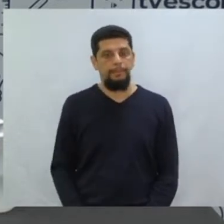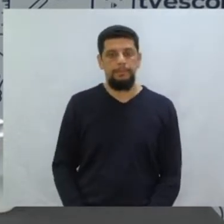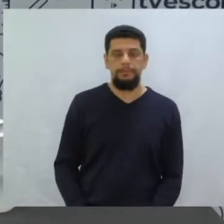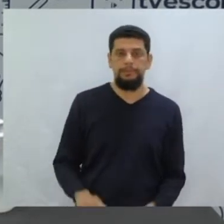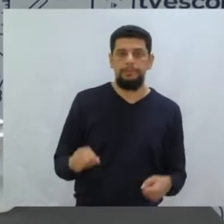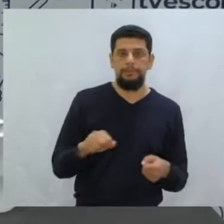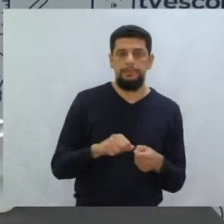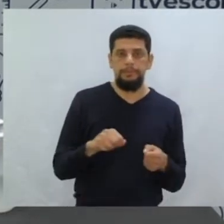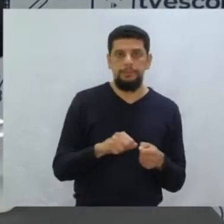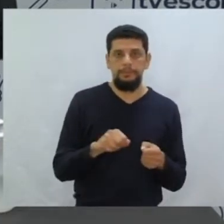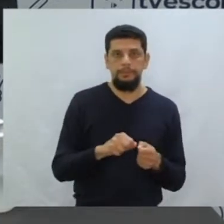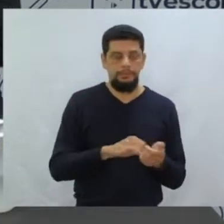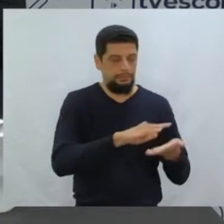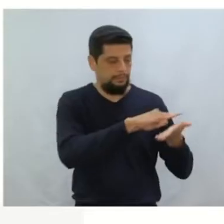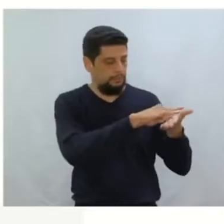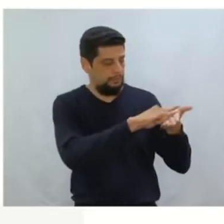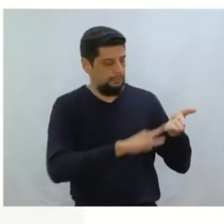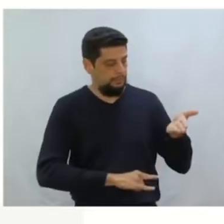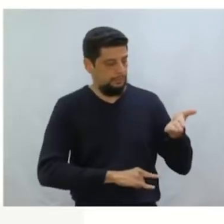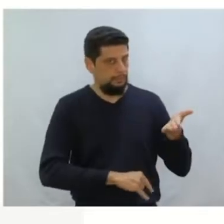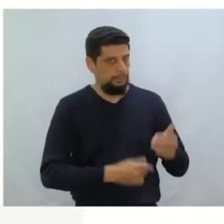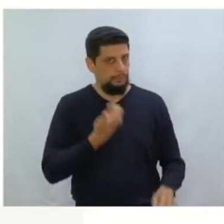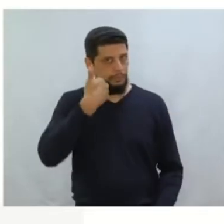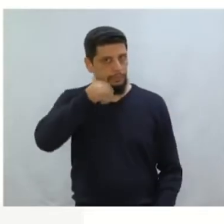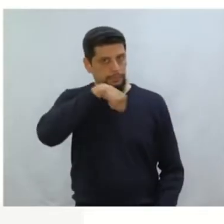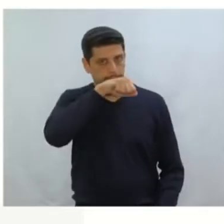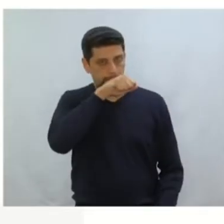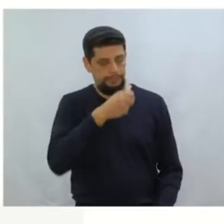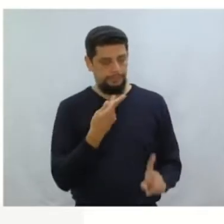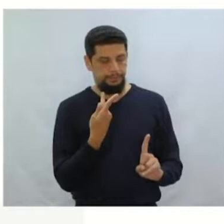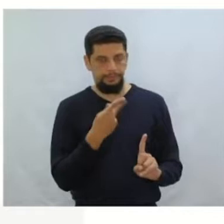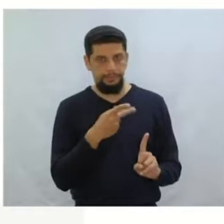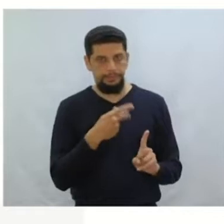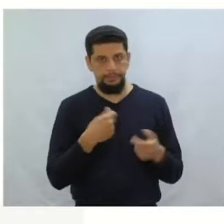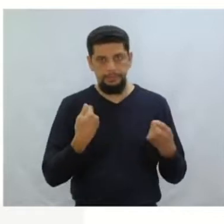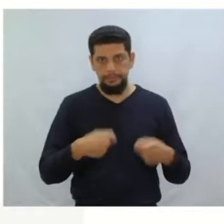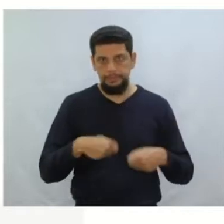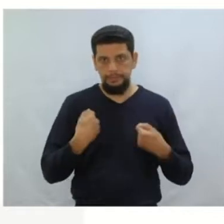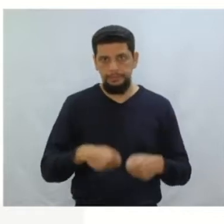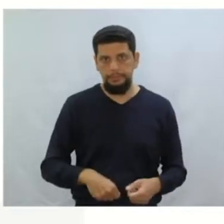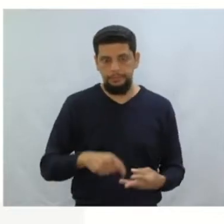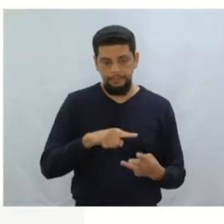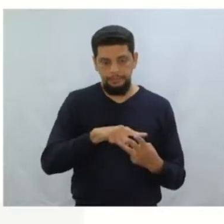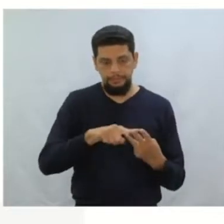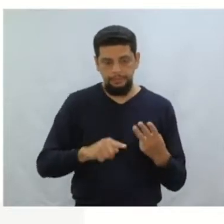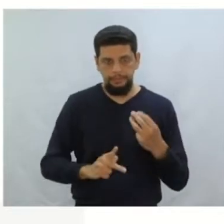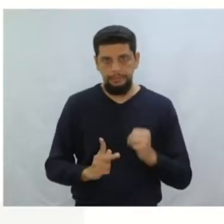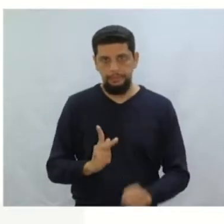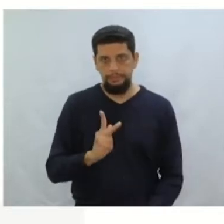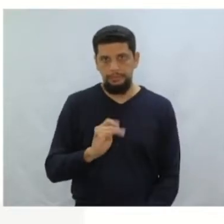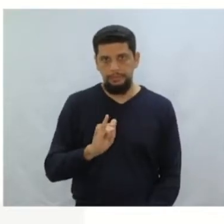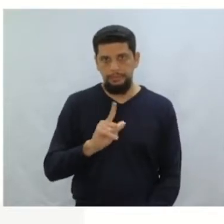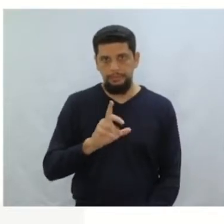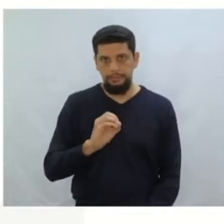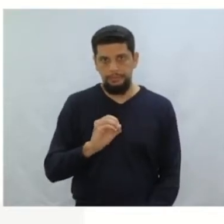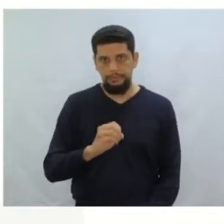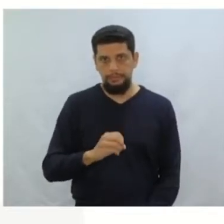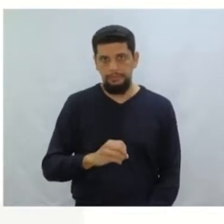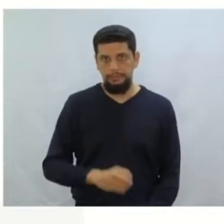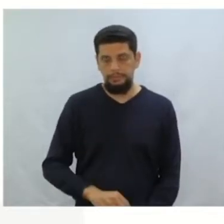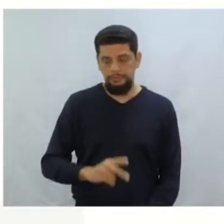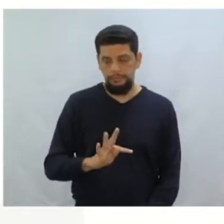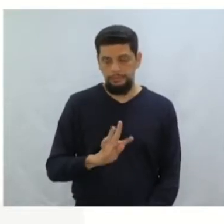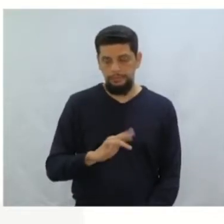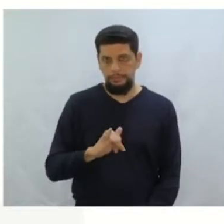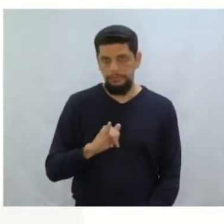Próximo. Para fazer uma receita, a mãe de Max precisa de 3 quilogramas